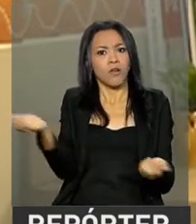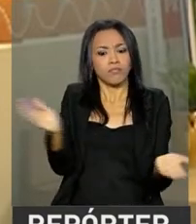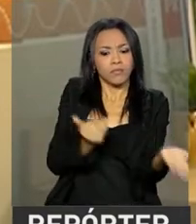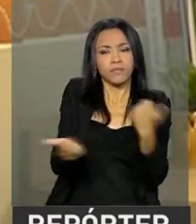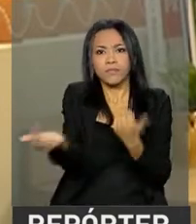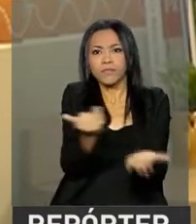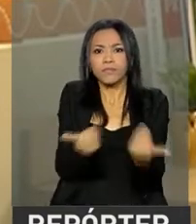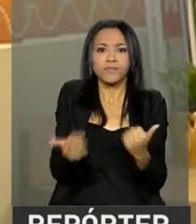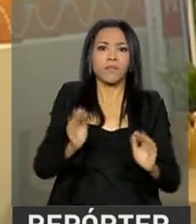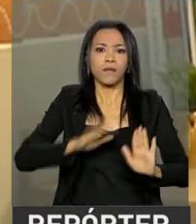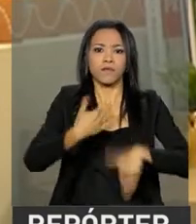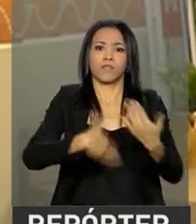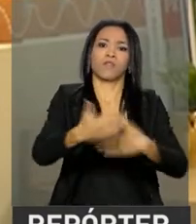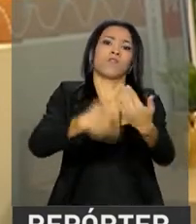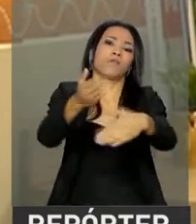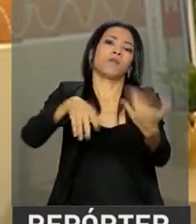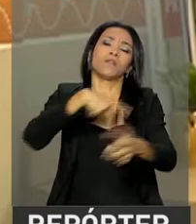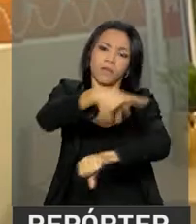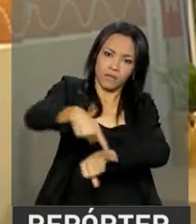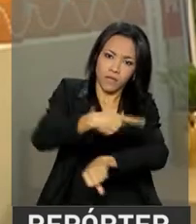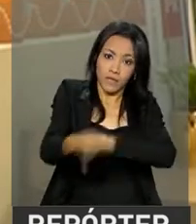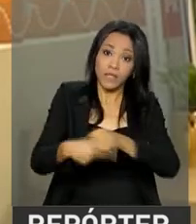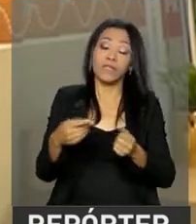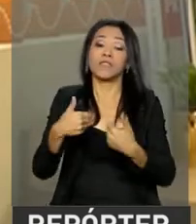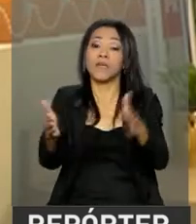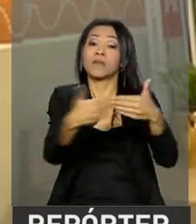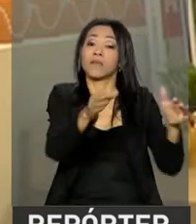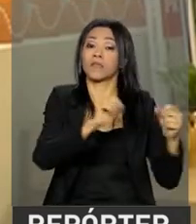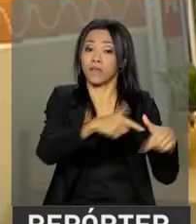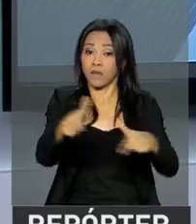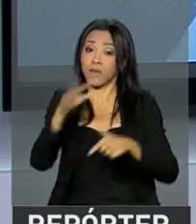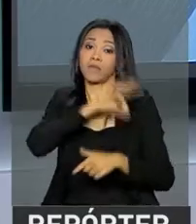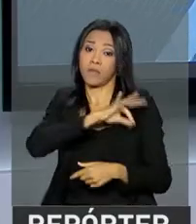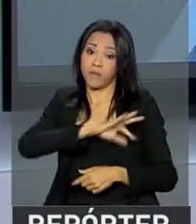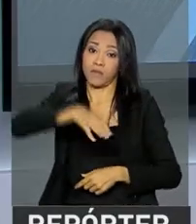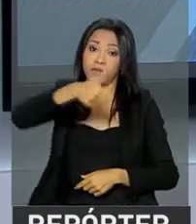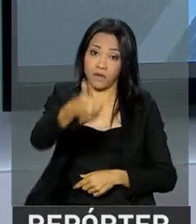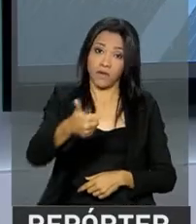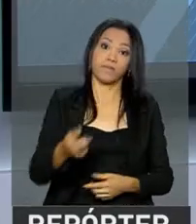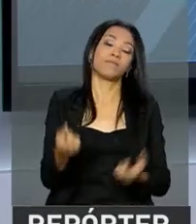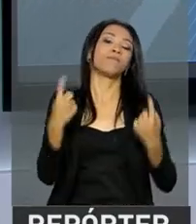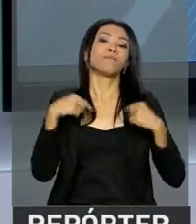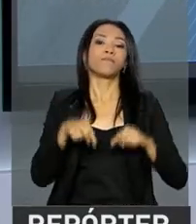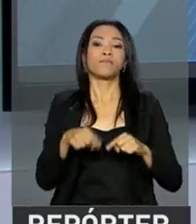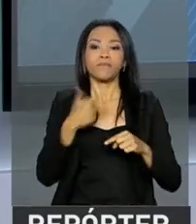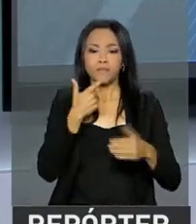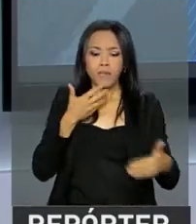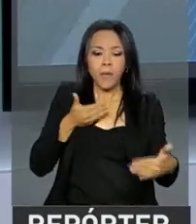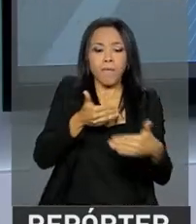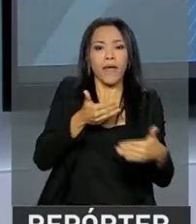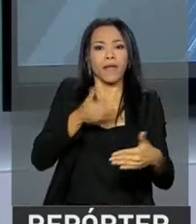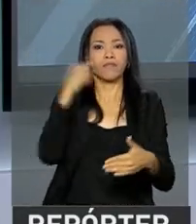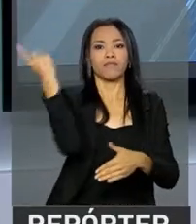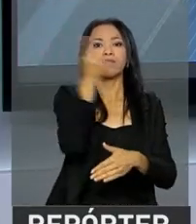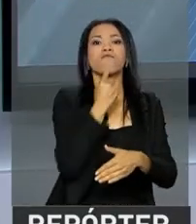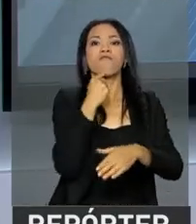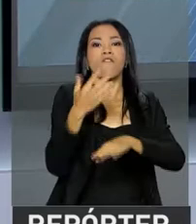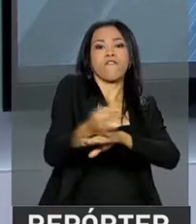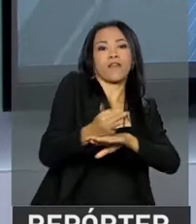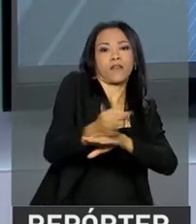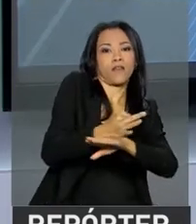para a retomada da economia com geração de emprego e renda véspera de corpus christi já tem muita gente